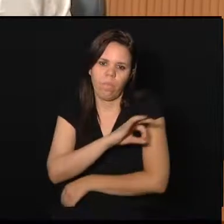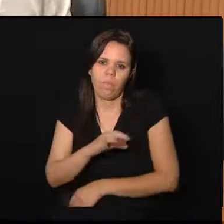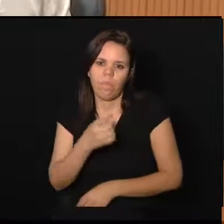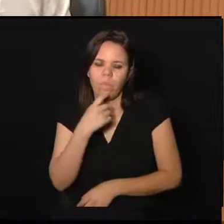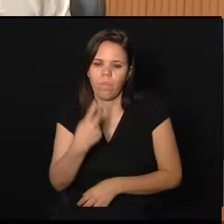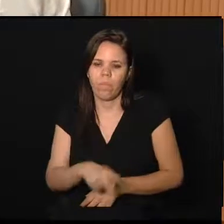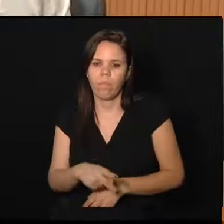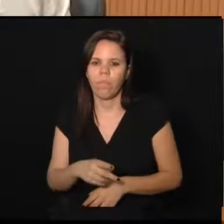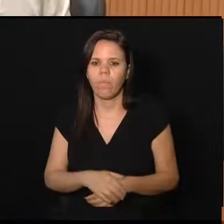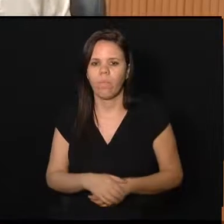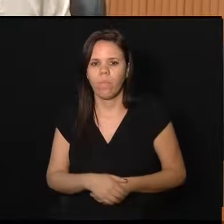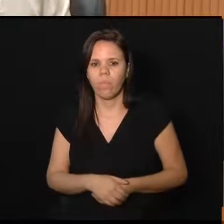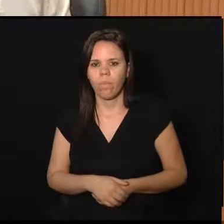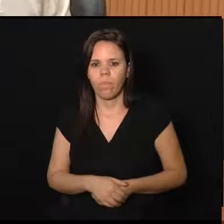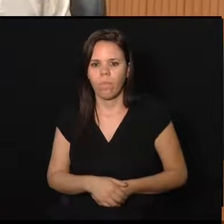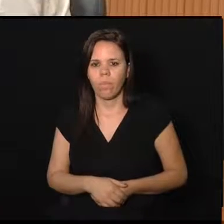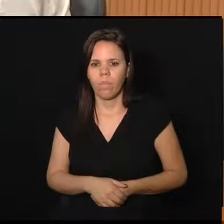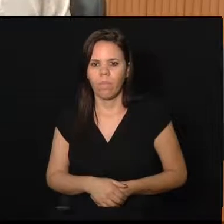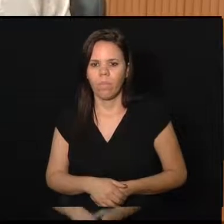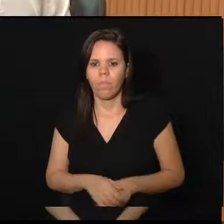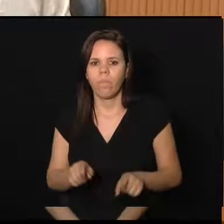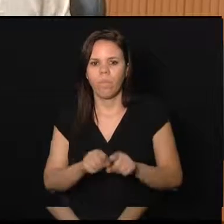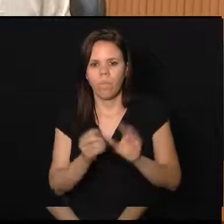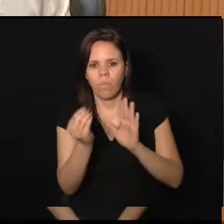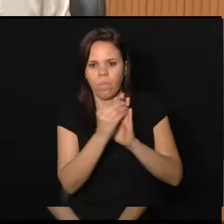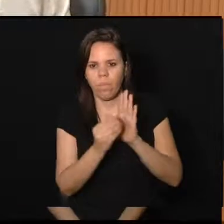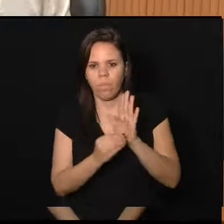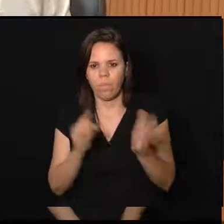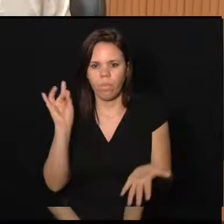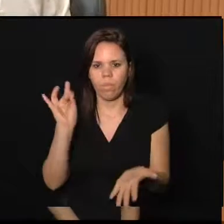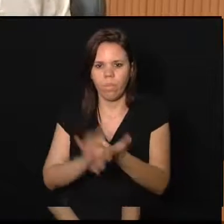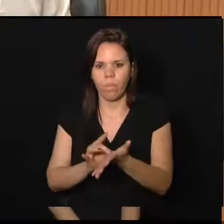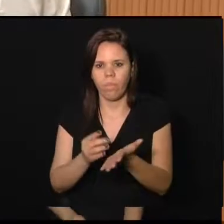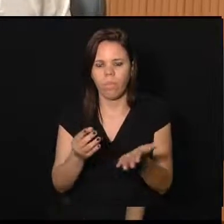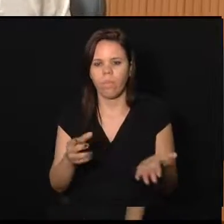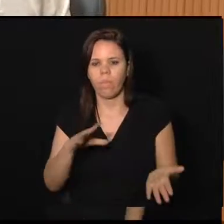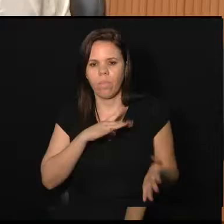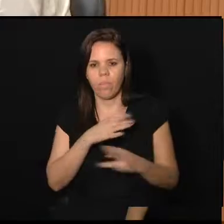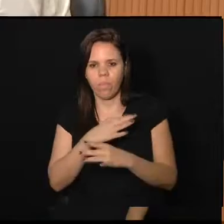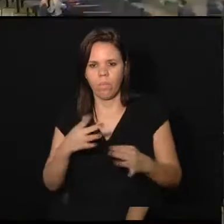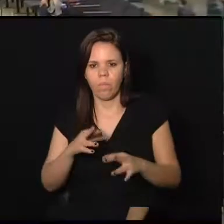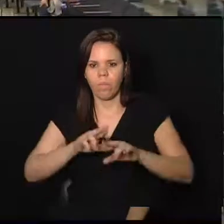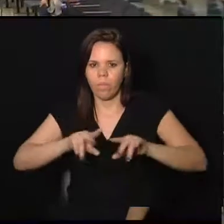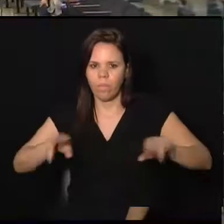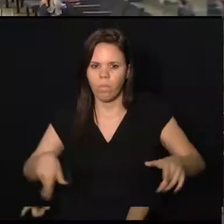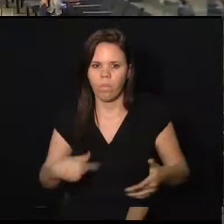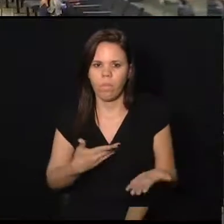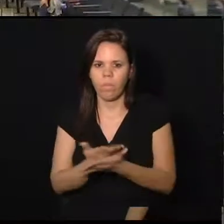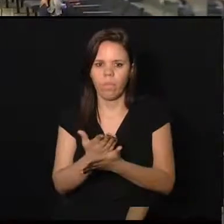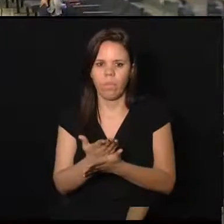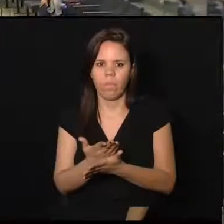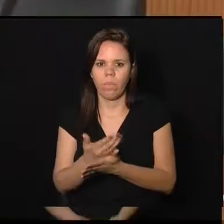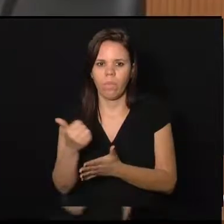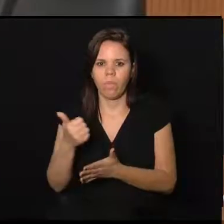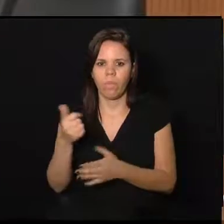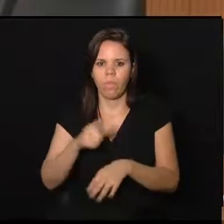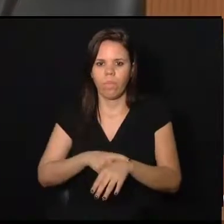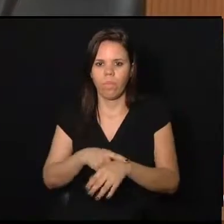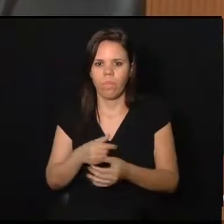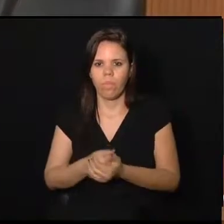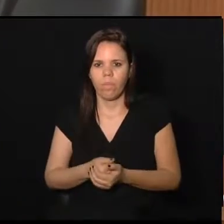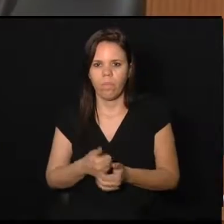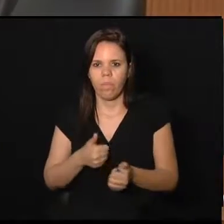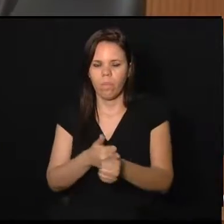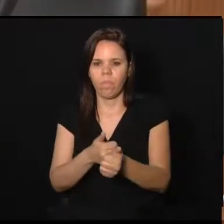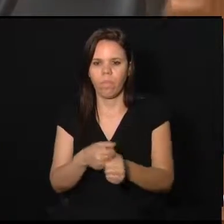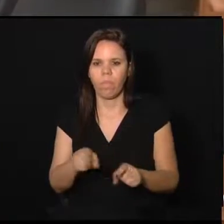Campinas, do Poder Público, de calendário oficial da cidade. Então foram vários projetos aprovados num primeiro momento. Em seguida foi